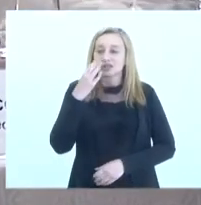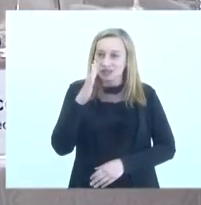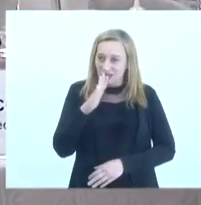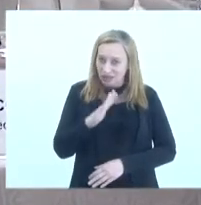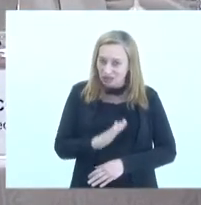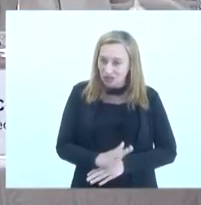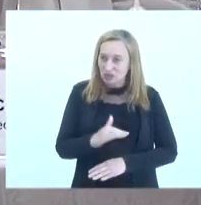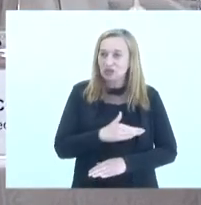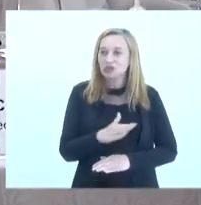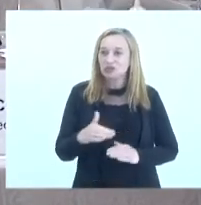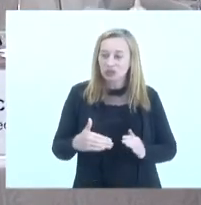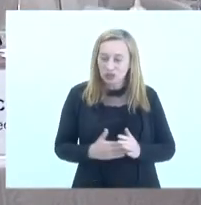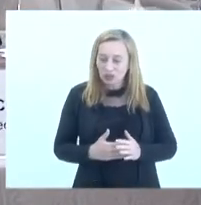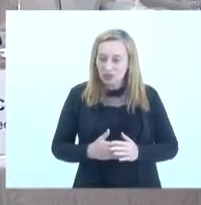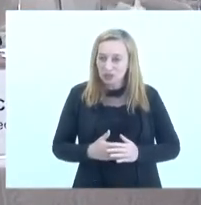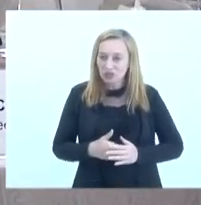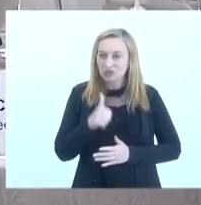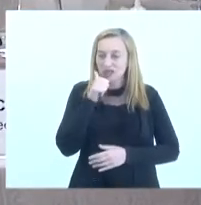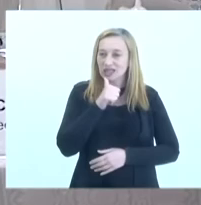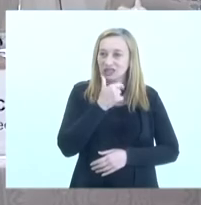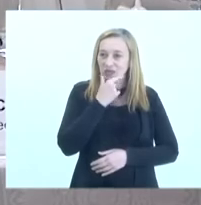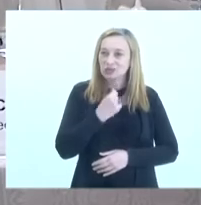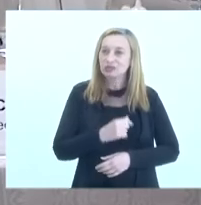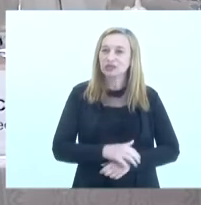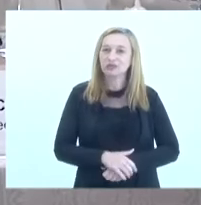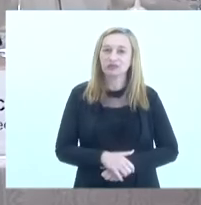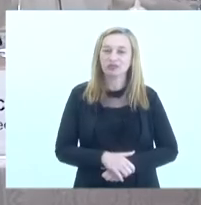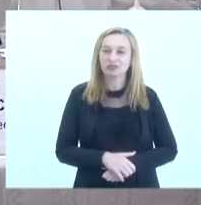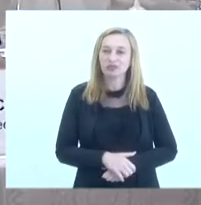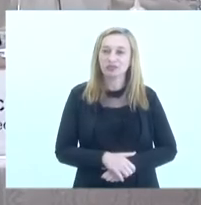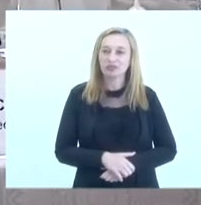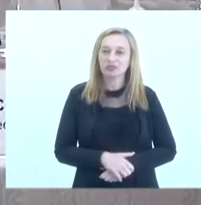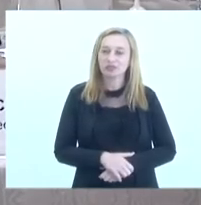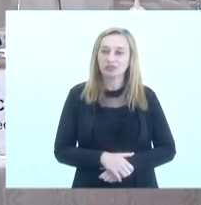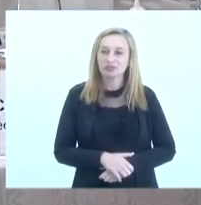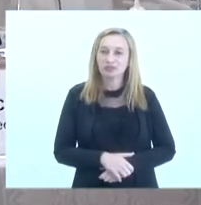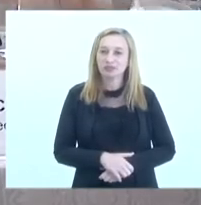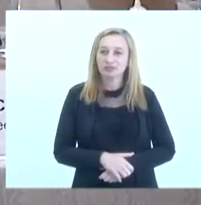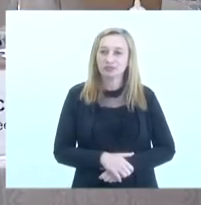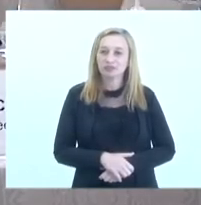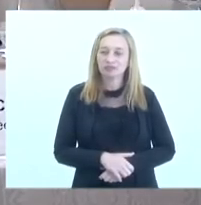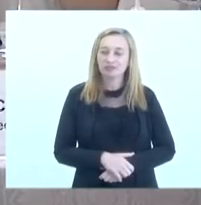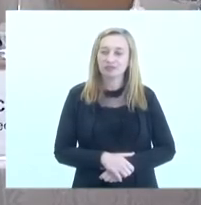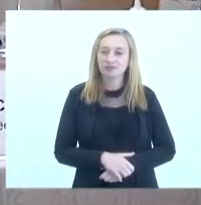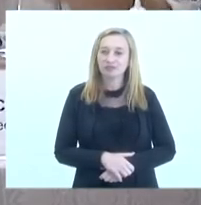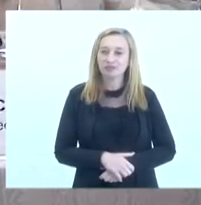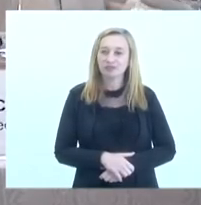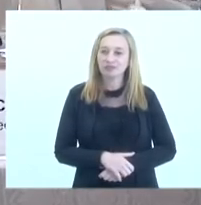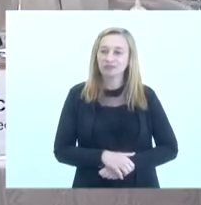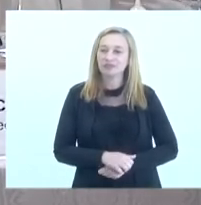Boa tarde a todos e a todas. Eu gostaria de